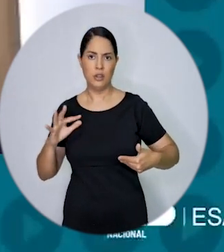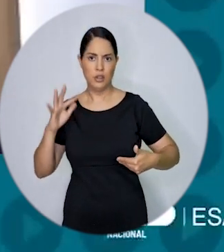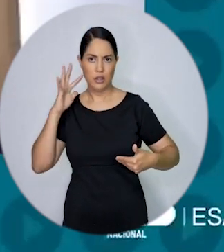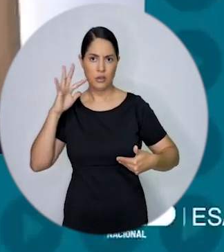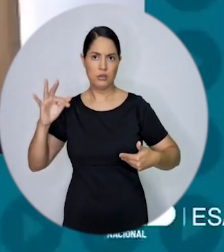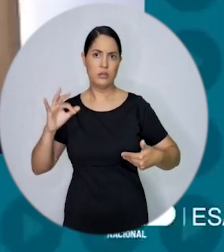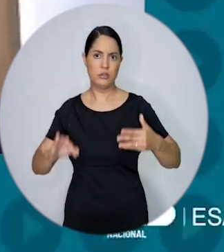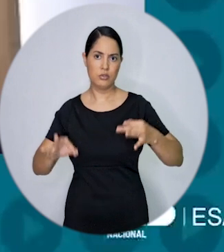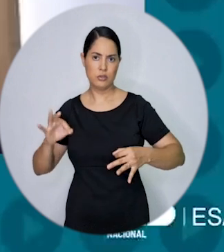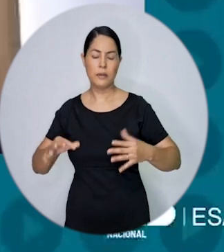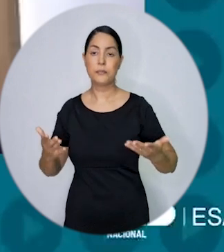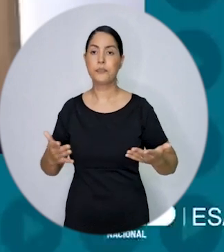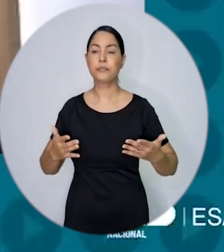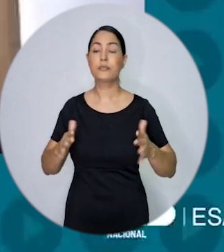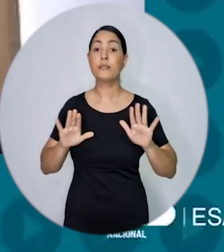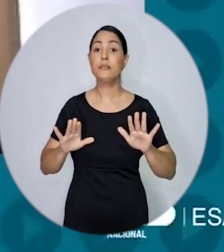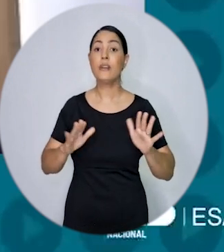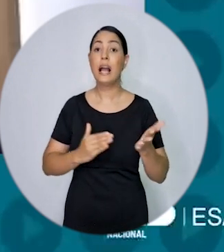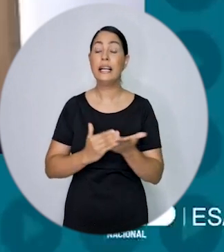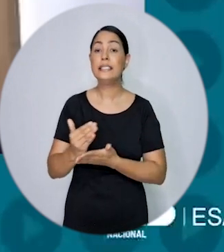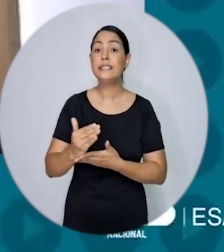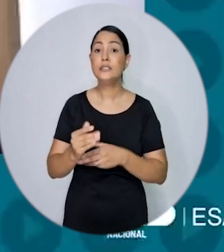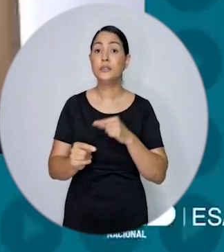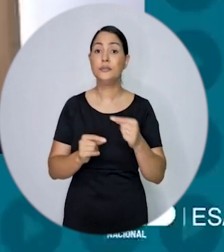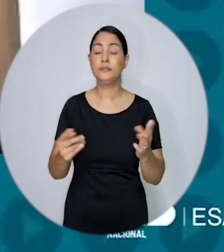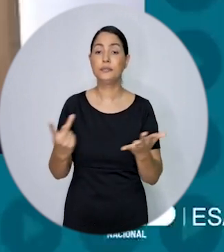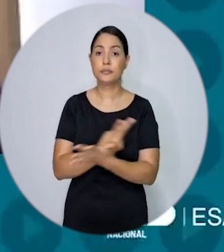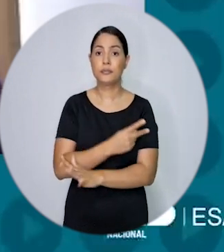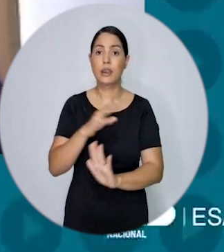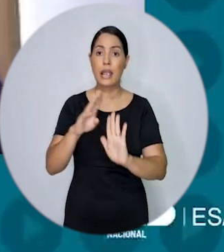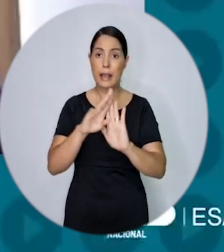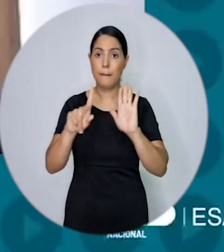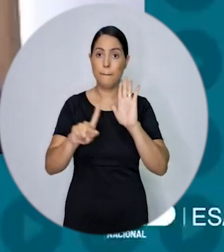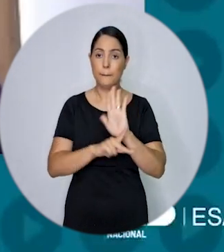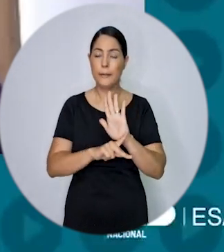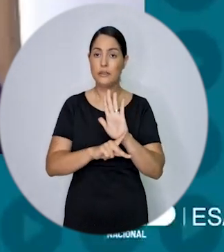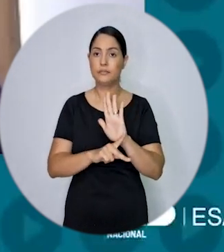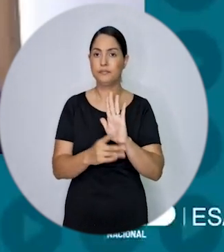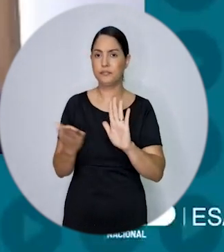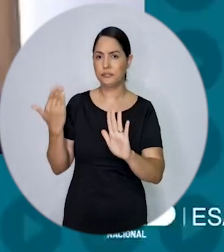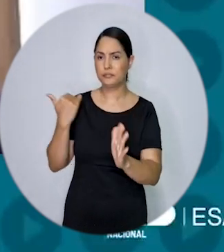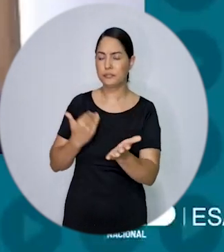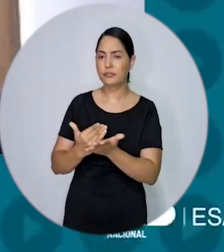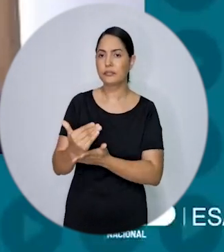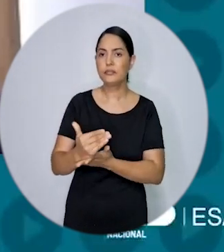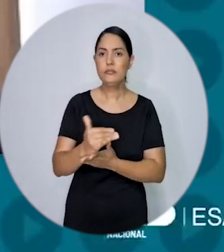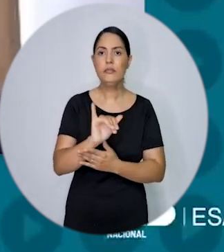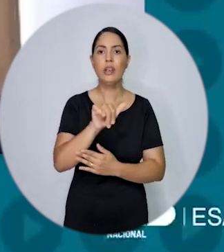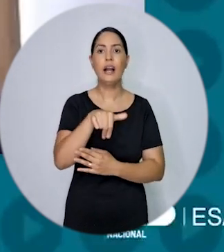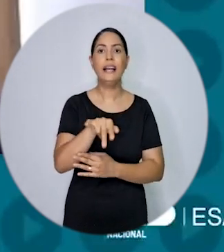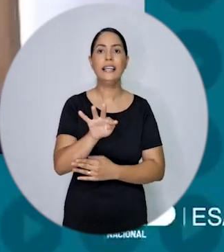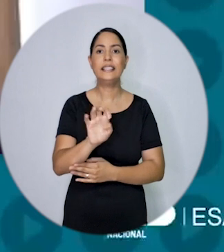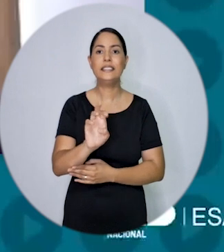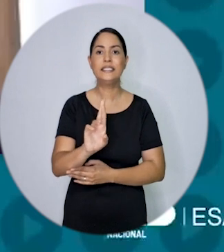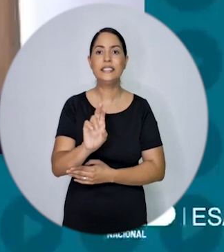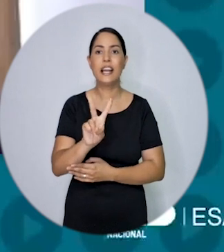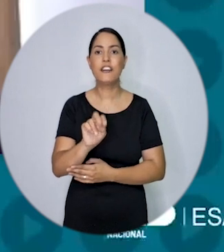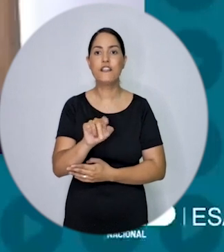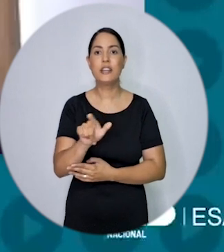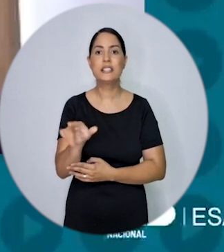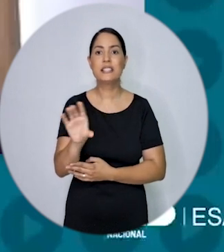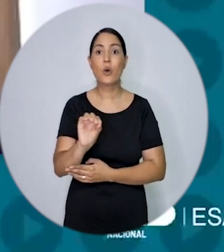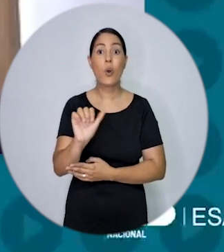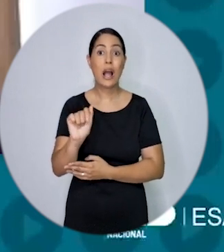MP era uma intervenção, digamos assim, aguda, e uma intervenção que